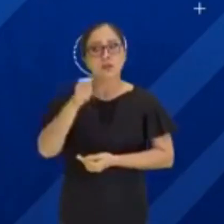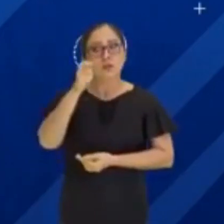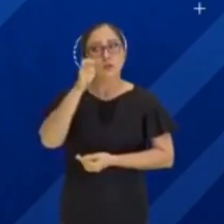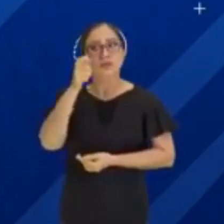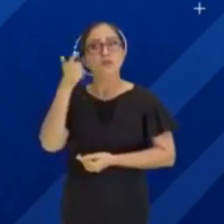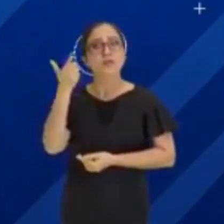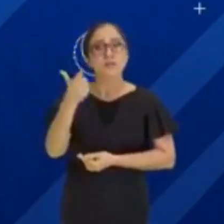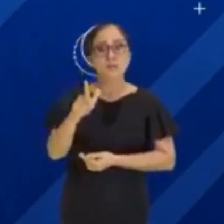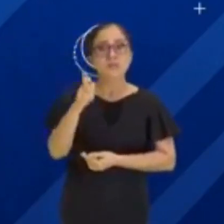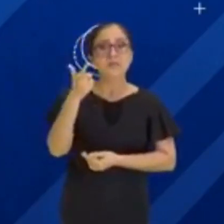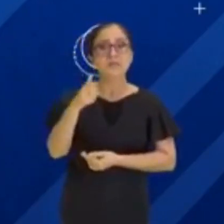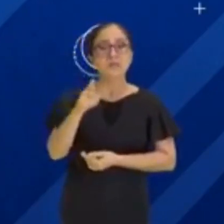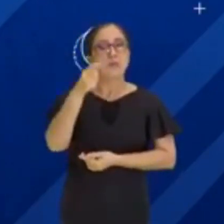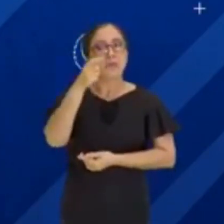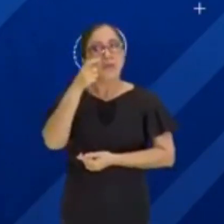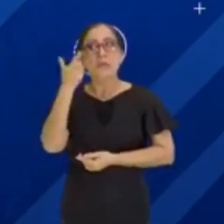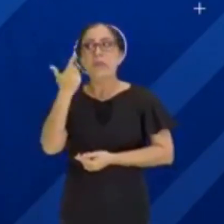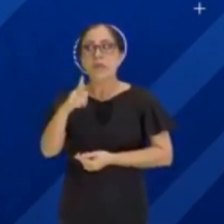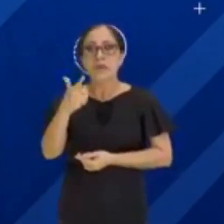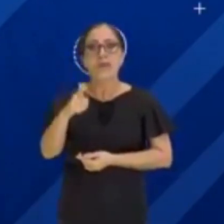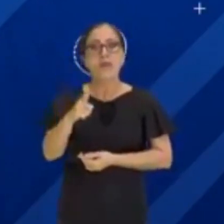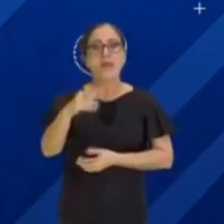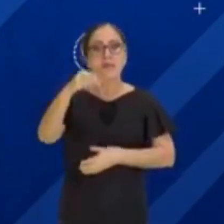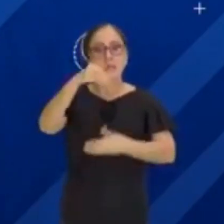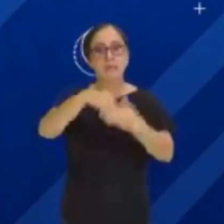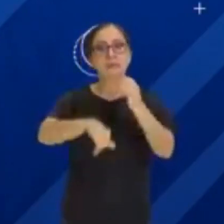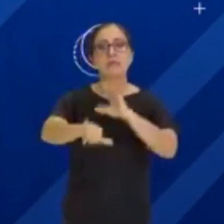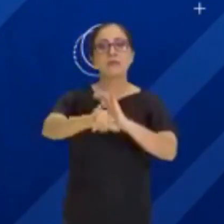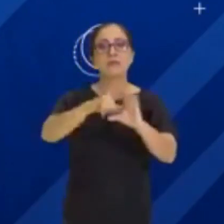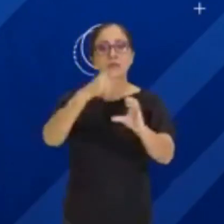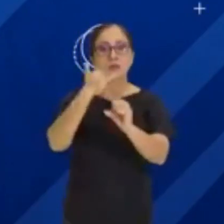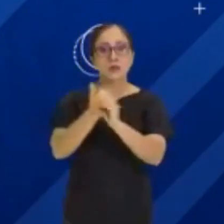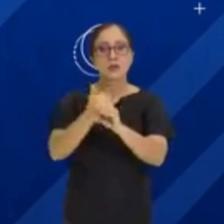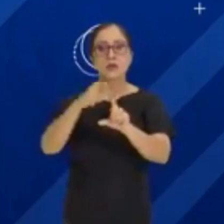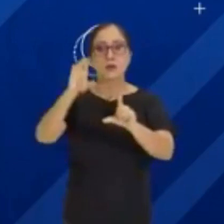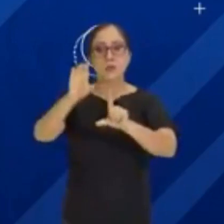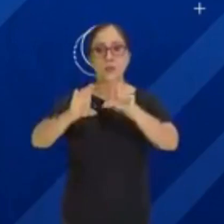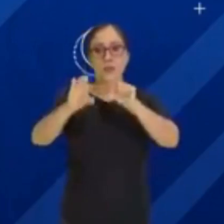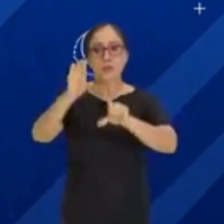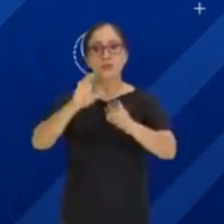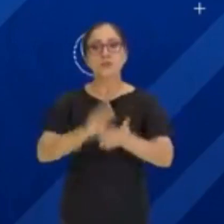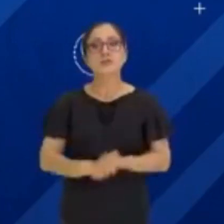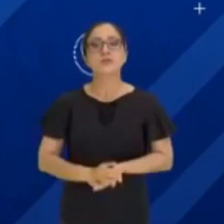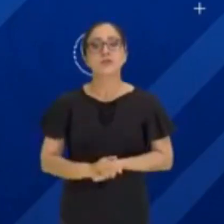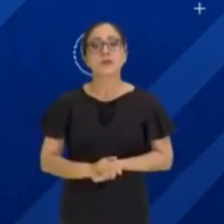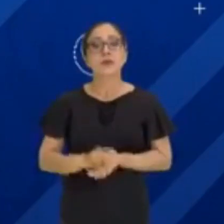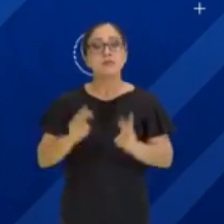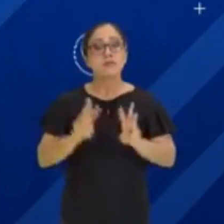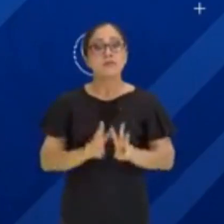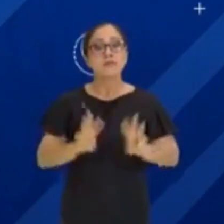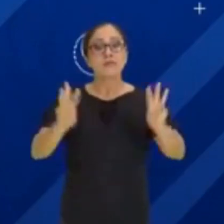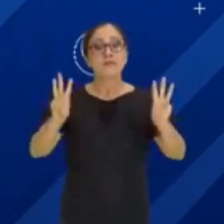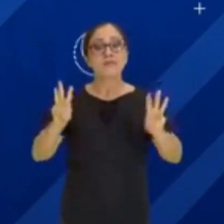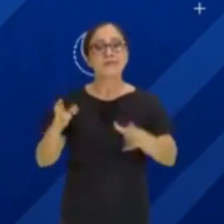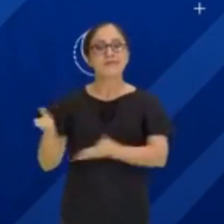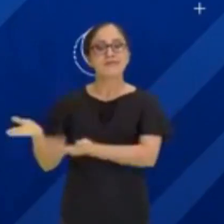aulas quantas vezes quiser no Portal Cultura, tá? Onde você vai encontrar lá no site